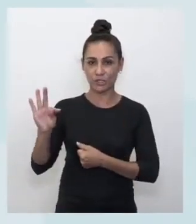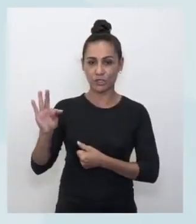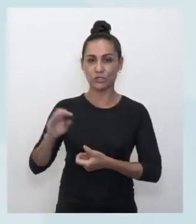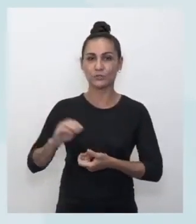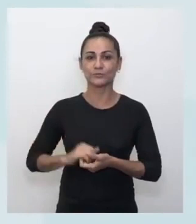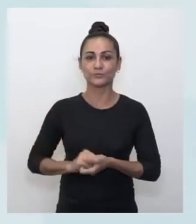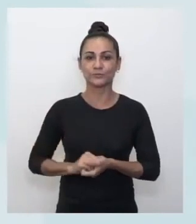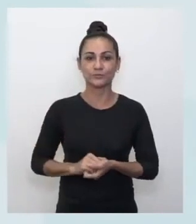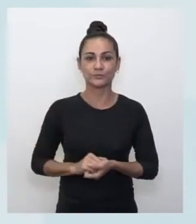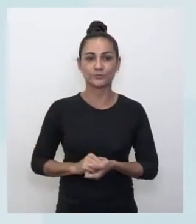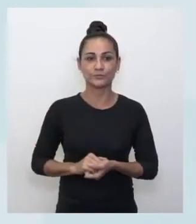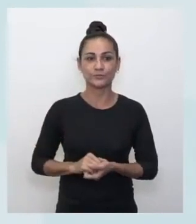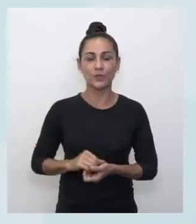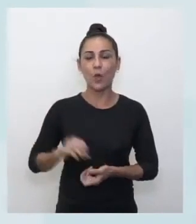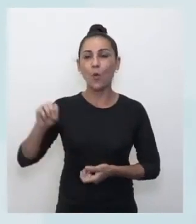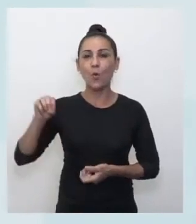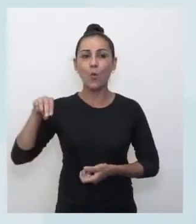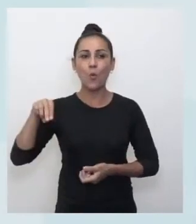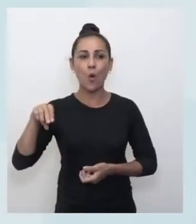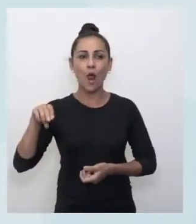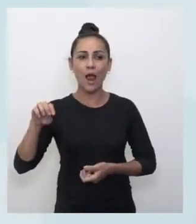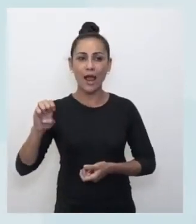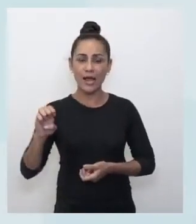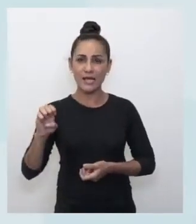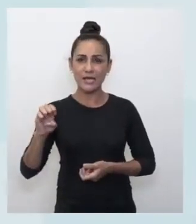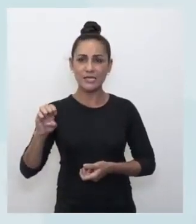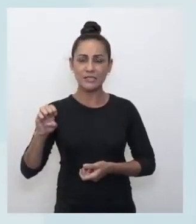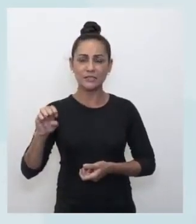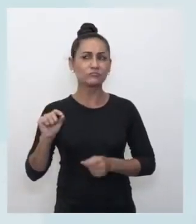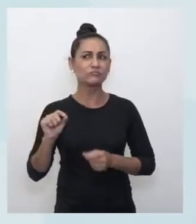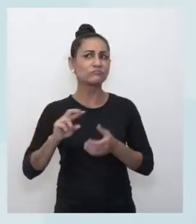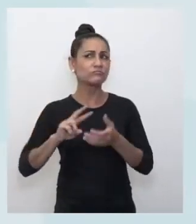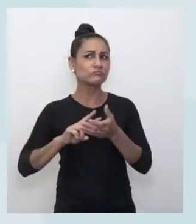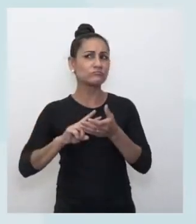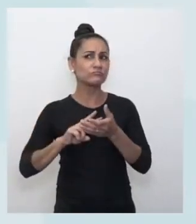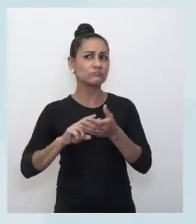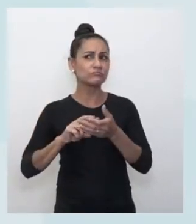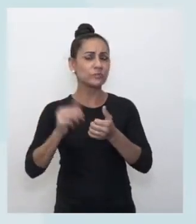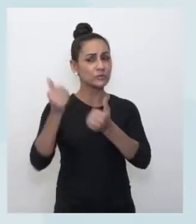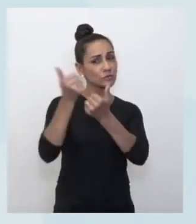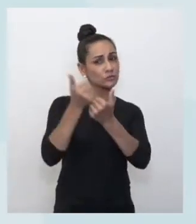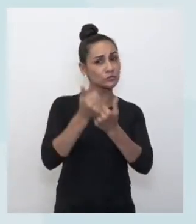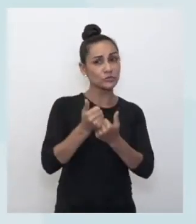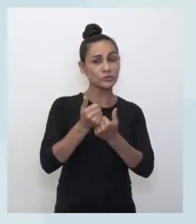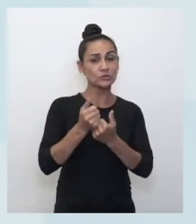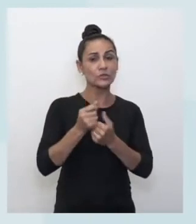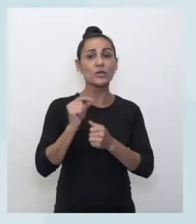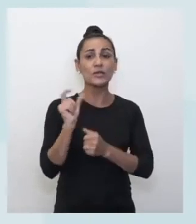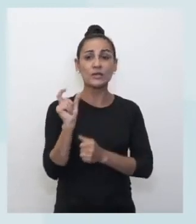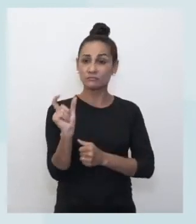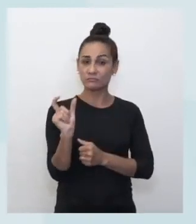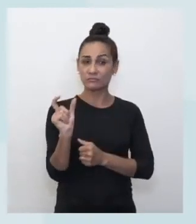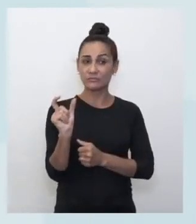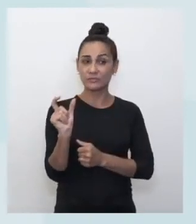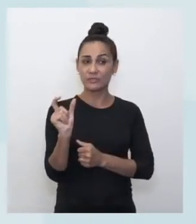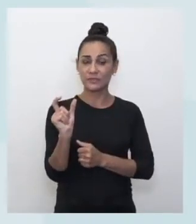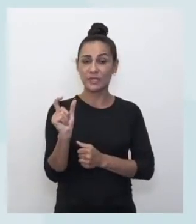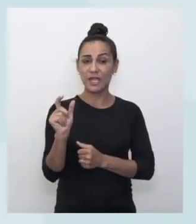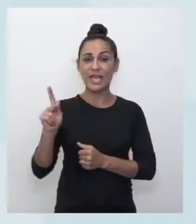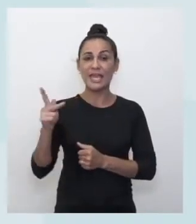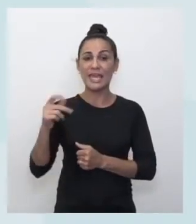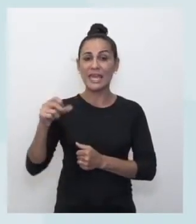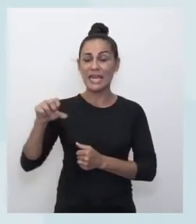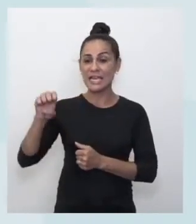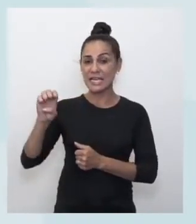One shouts. Esse one pode ser substituído pelo pronomezinho he.